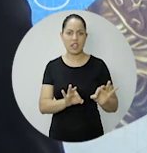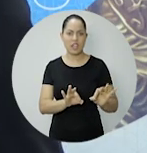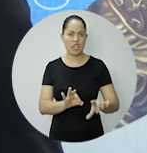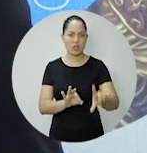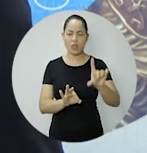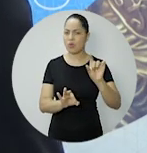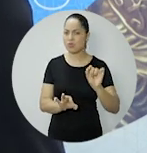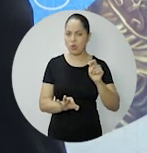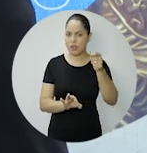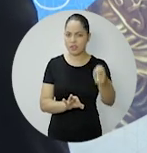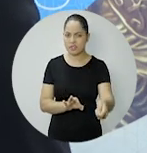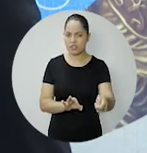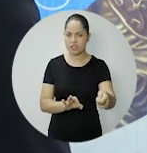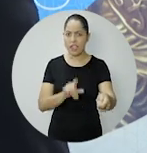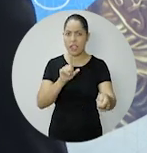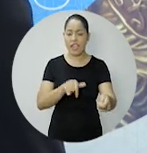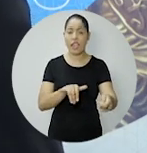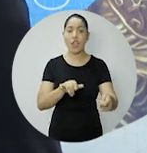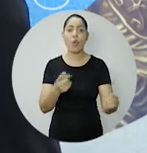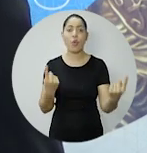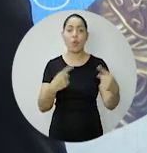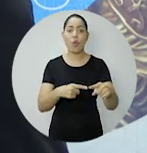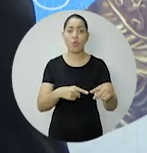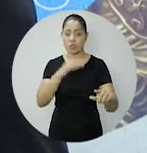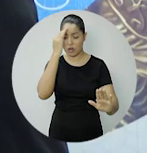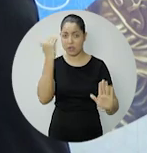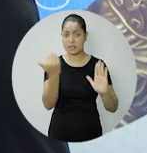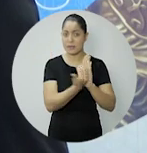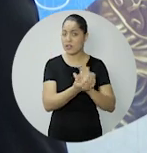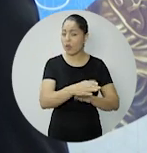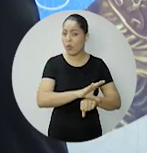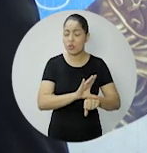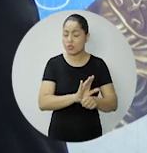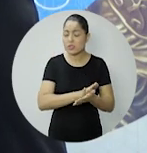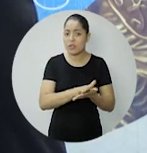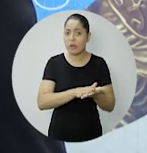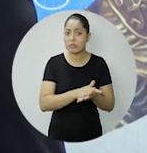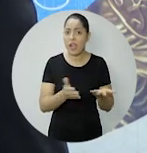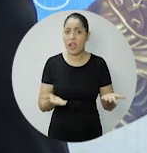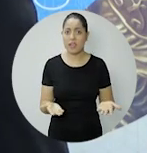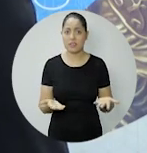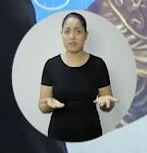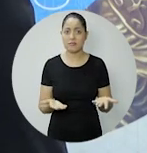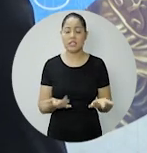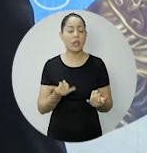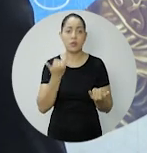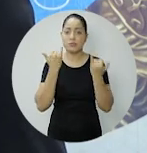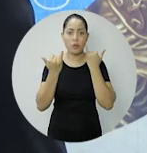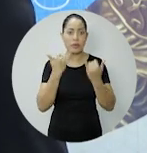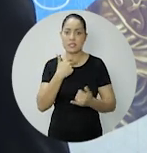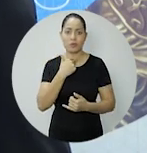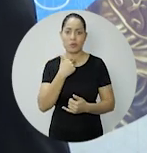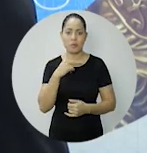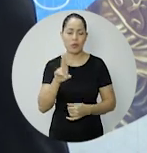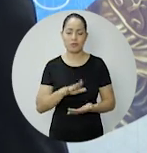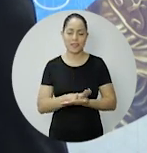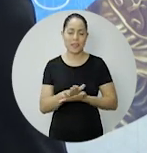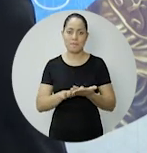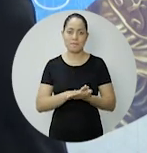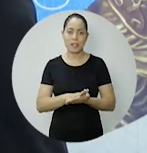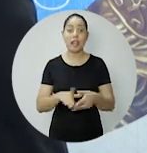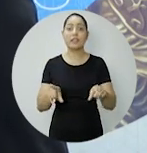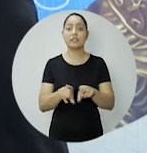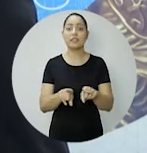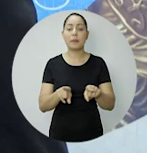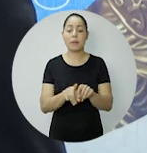inconstitucional, viola o sigilo bancário e essas informações não podem ser utilizadas. Além